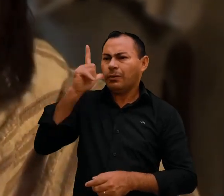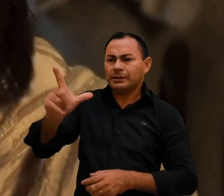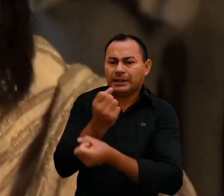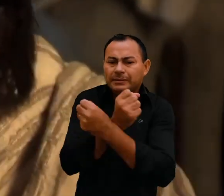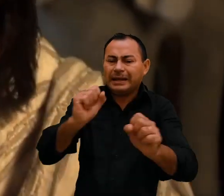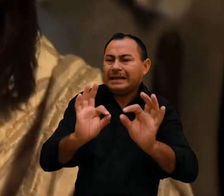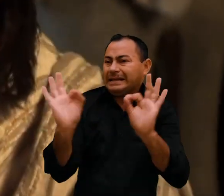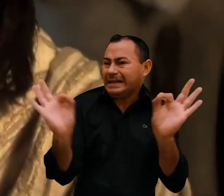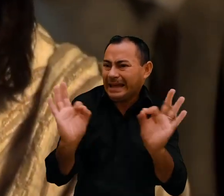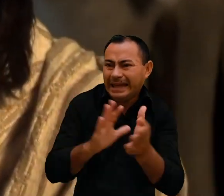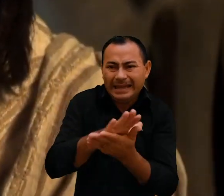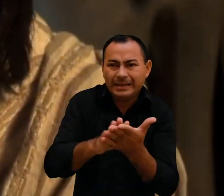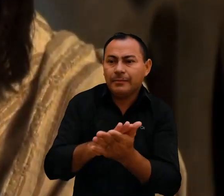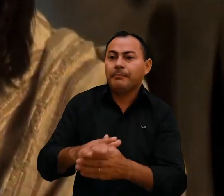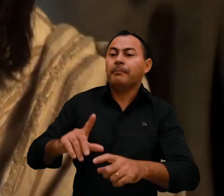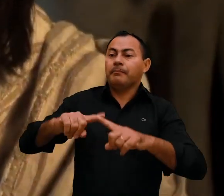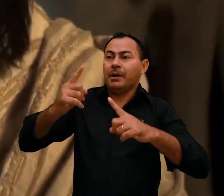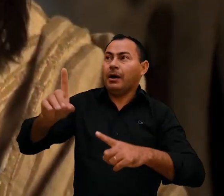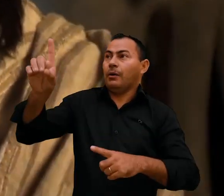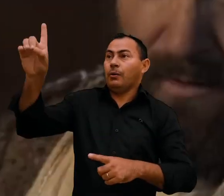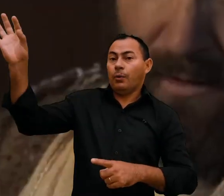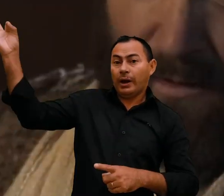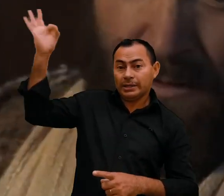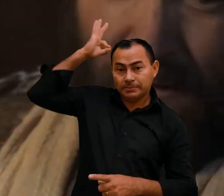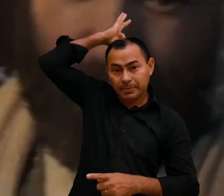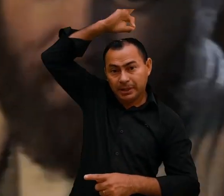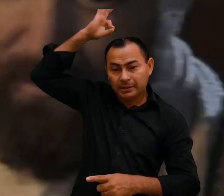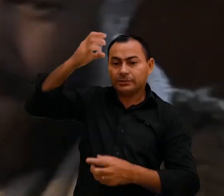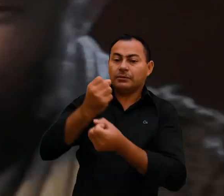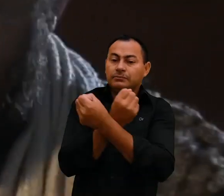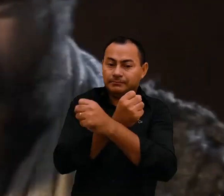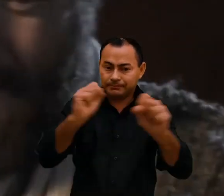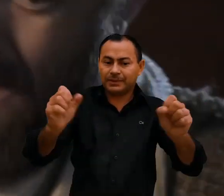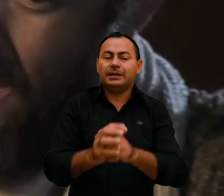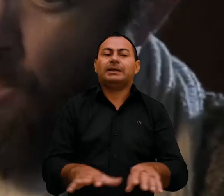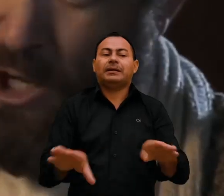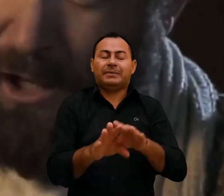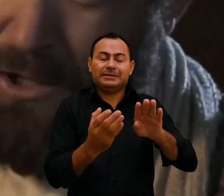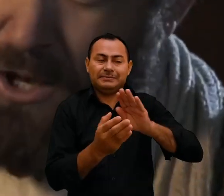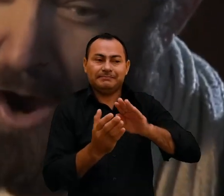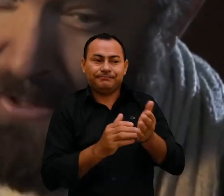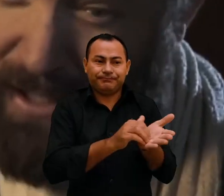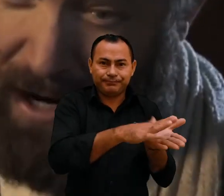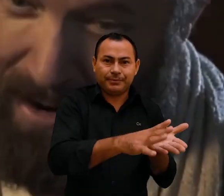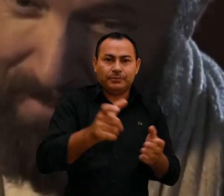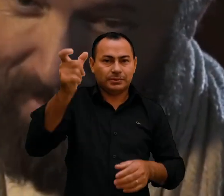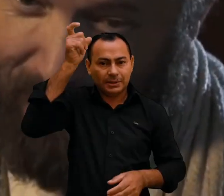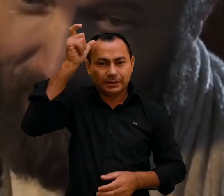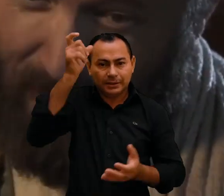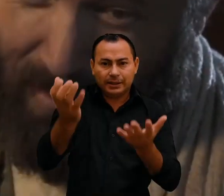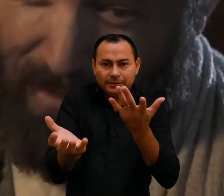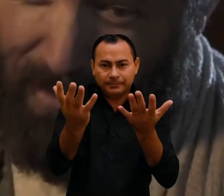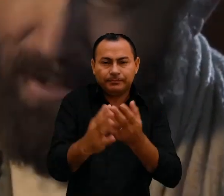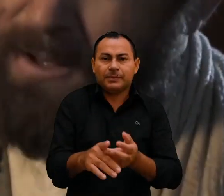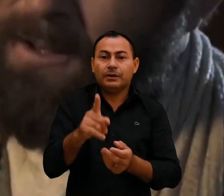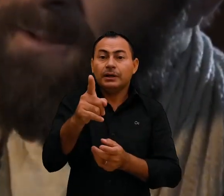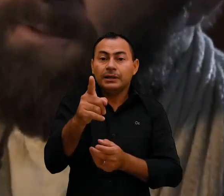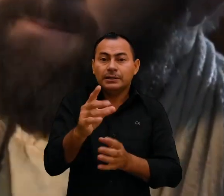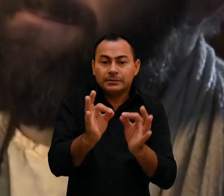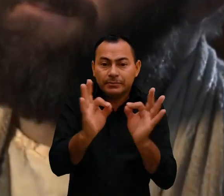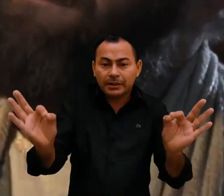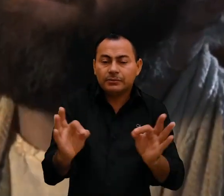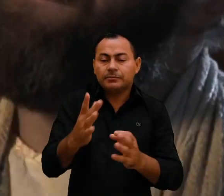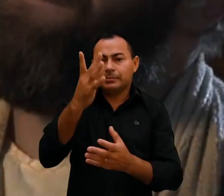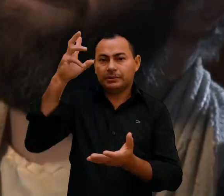você não consegue libertar ninguém mais o espírito santo liberta os cativos de satanás se você for